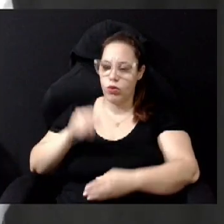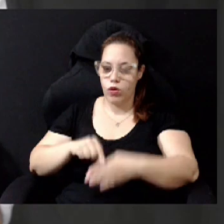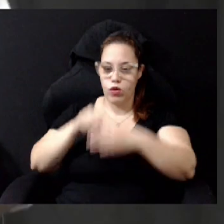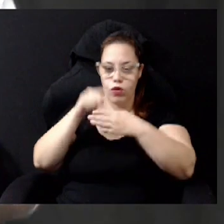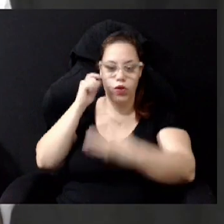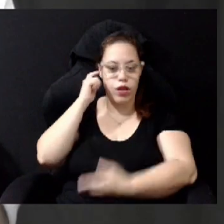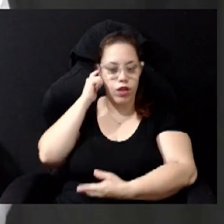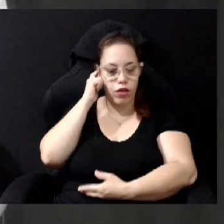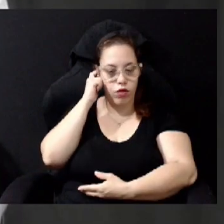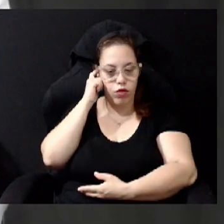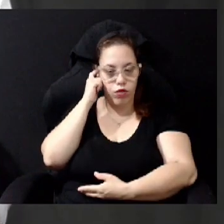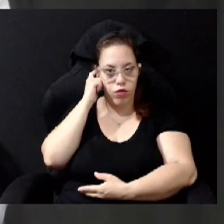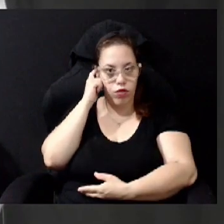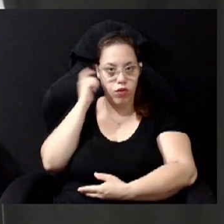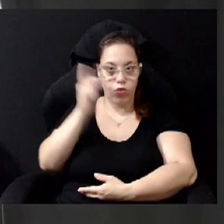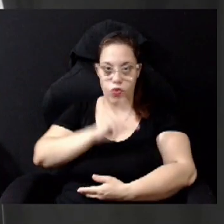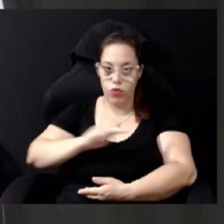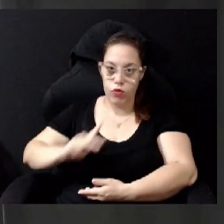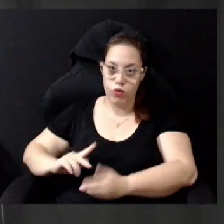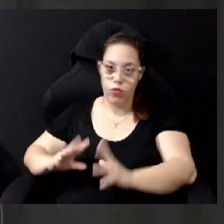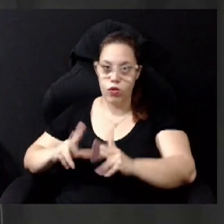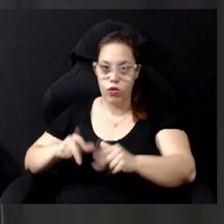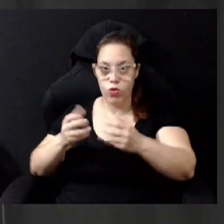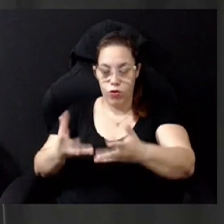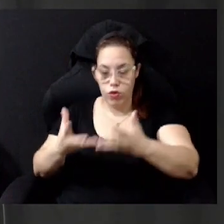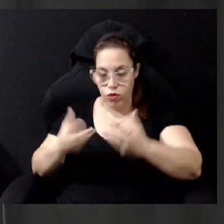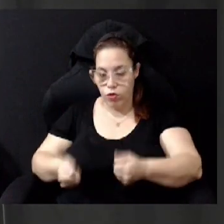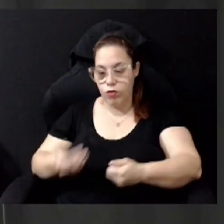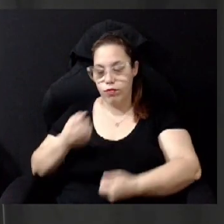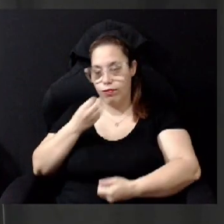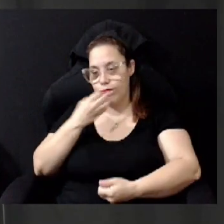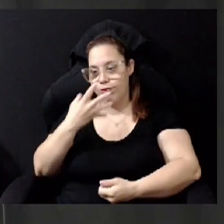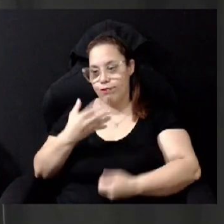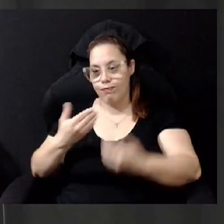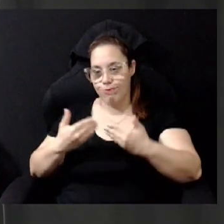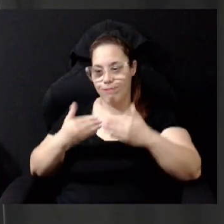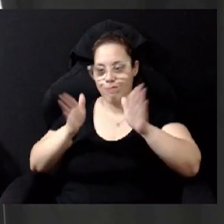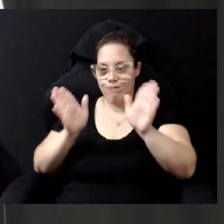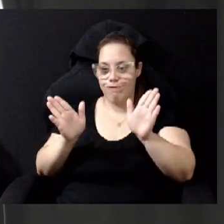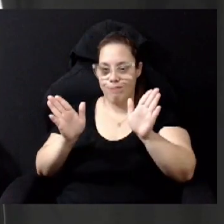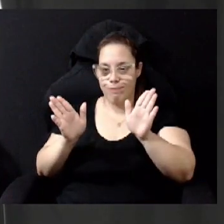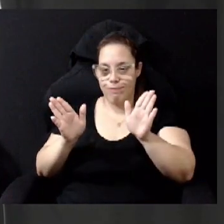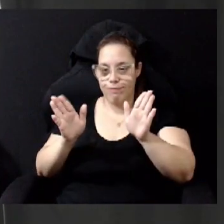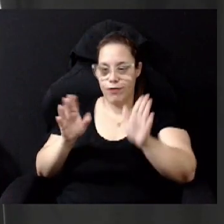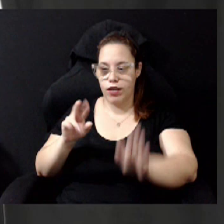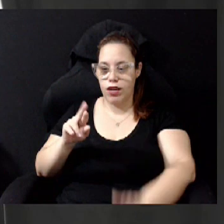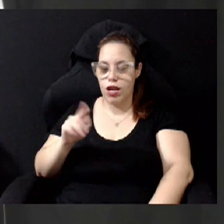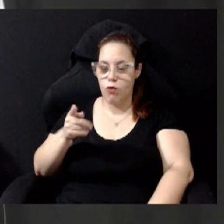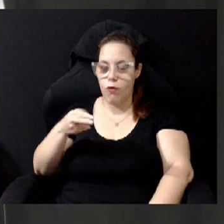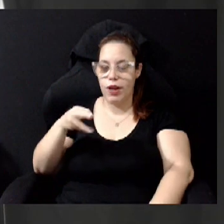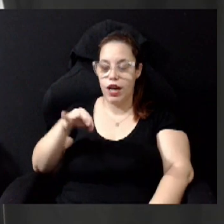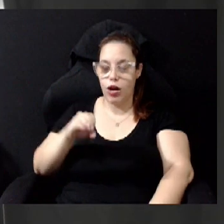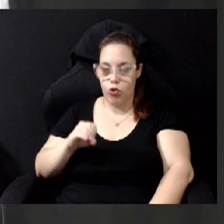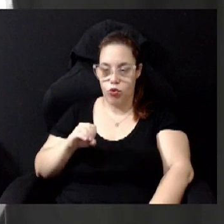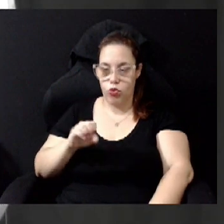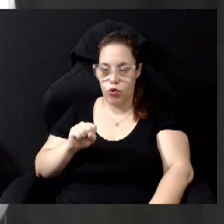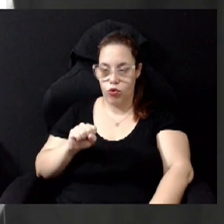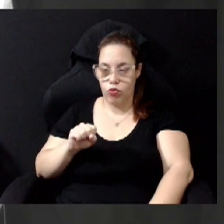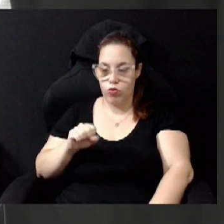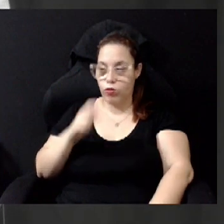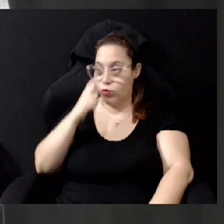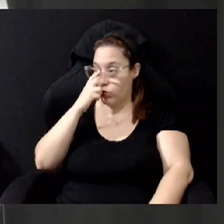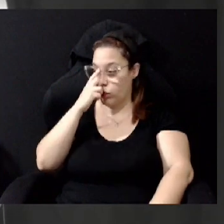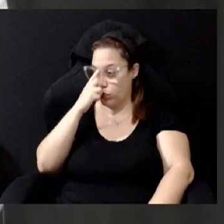com o presidente, todos me receberam muito bem e abriram as portas do Republicanos e